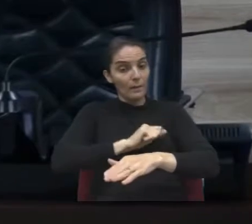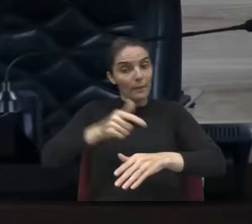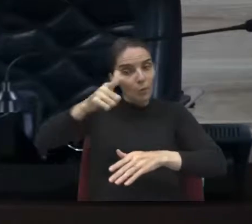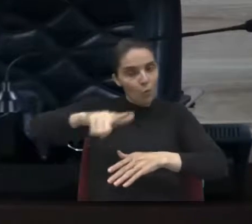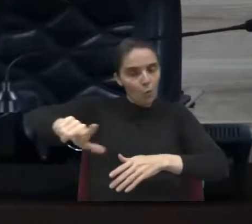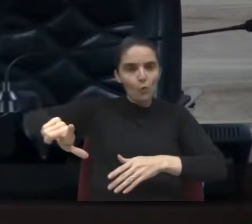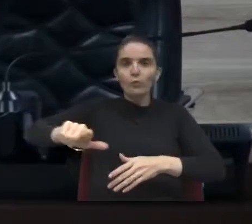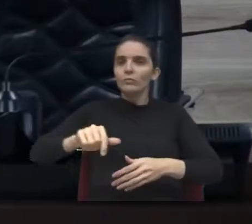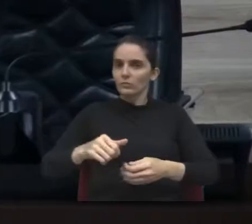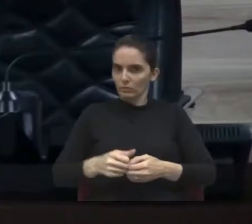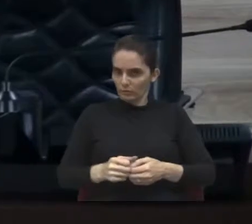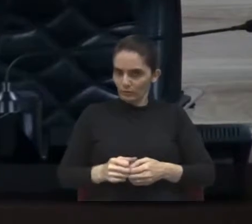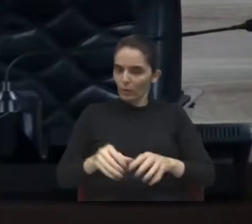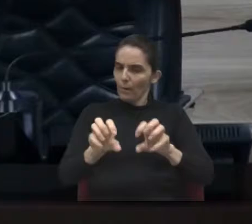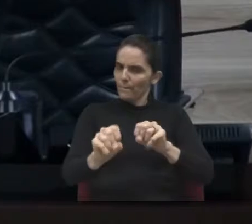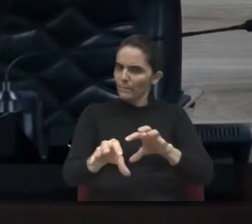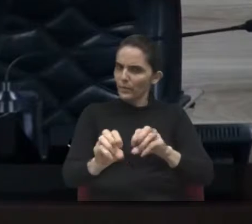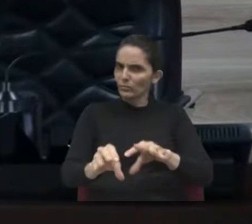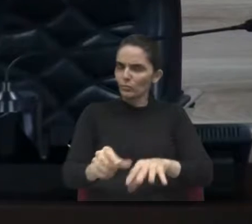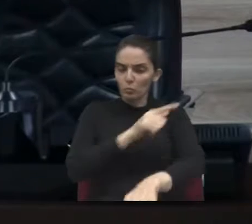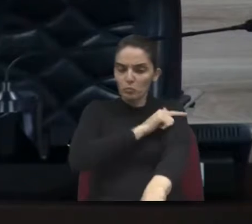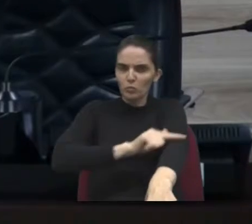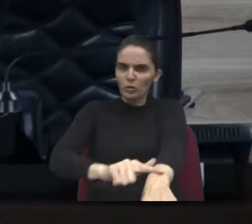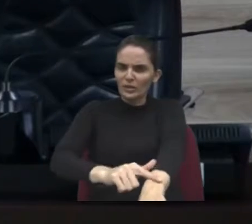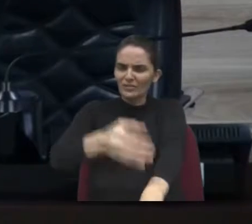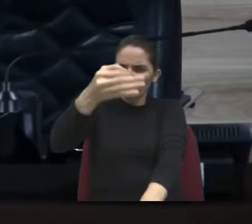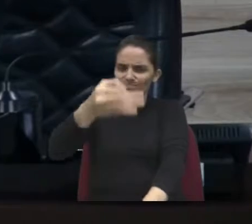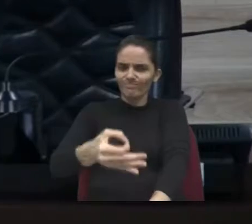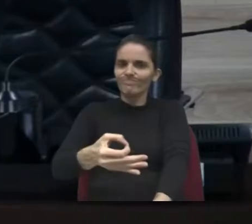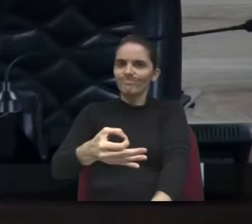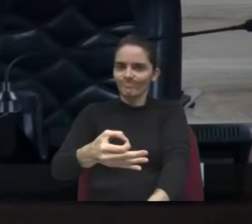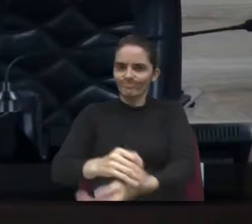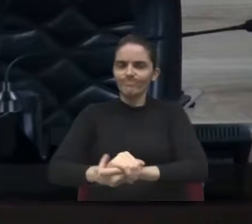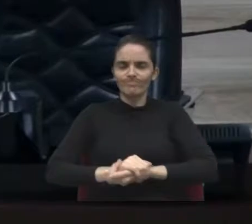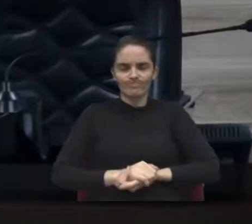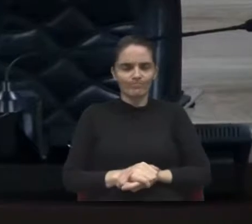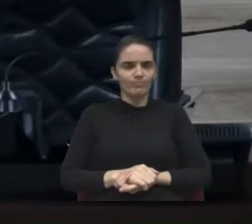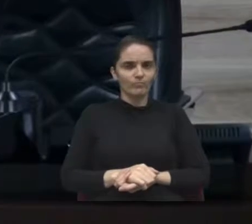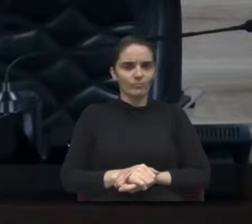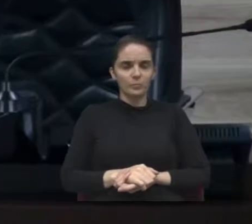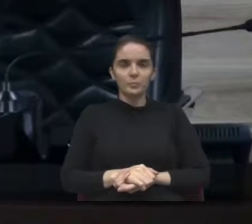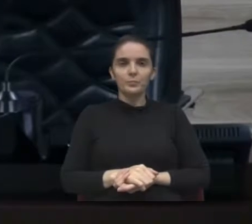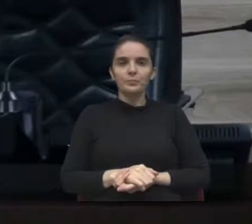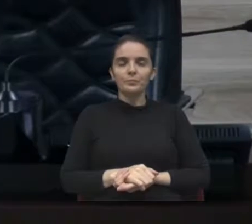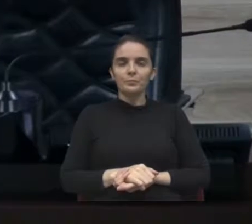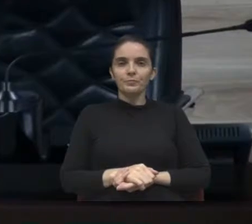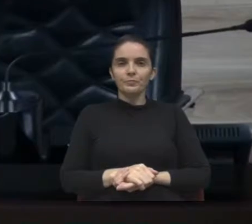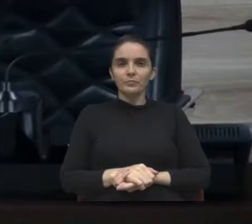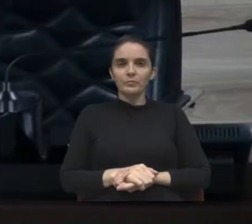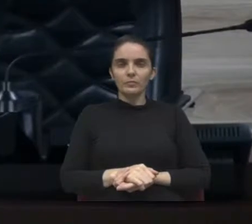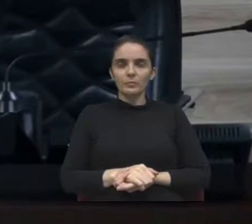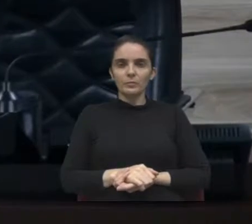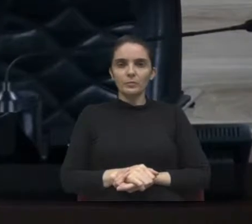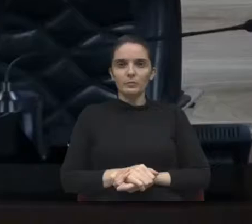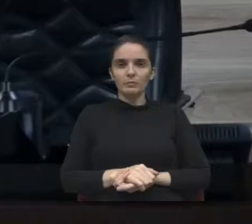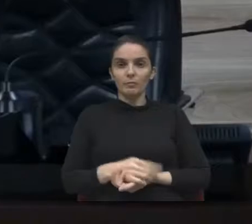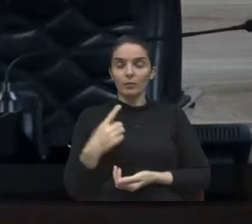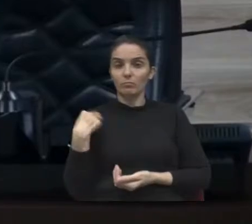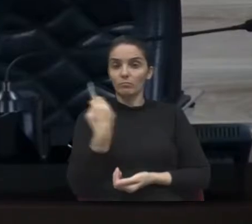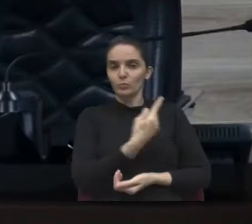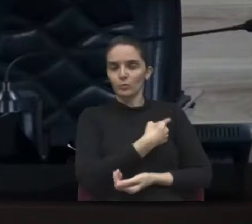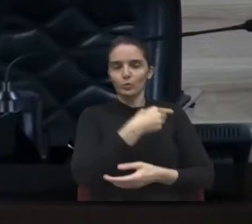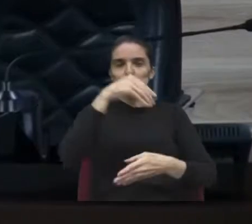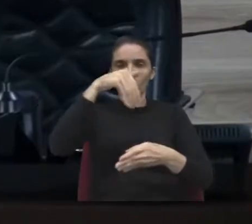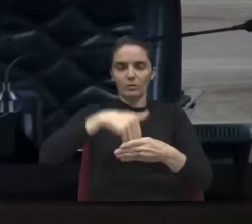educacional muito importante. E, com certeza, nós estaremos aqui votando a favor,